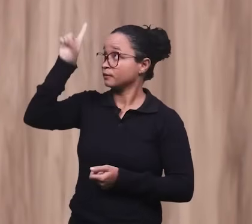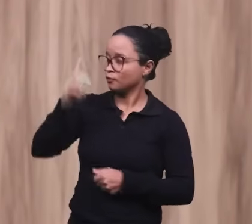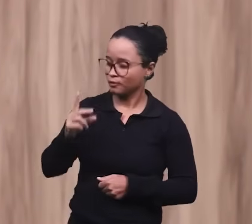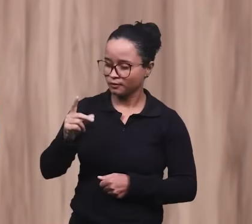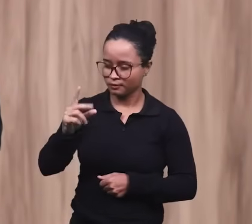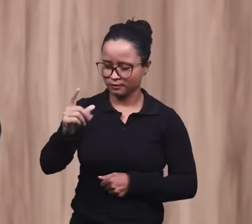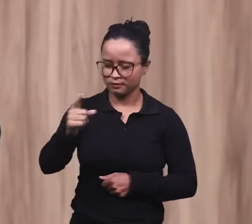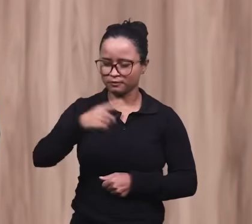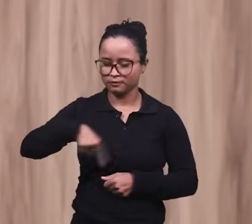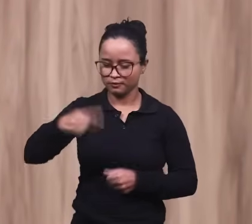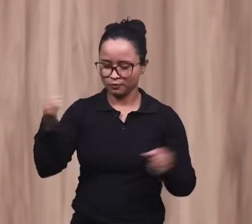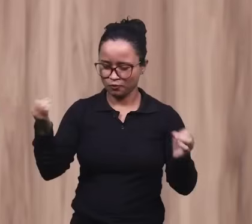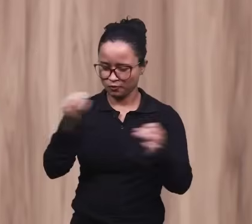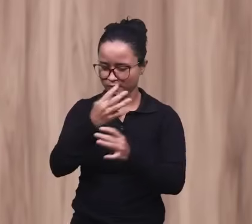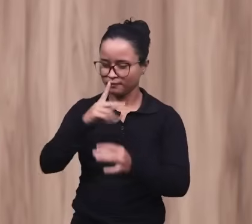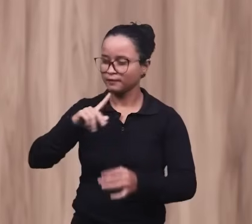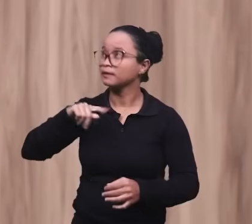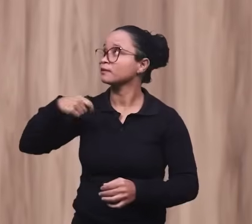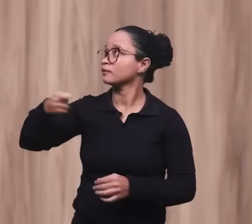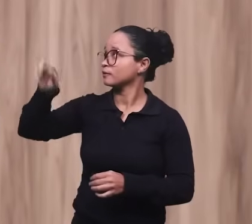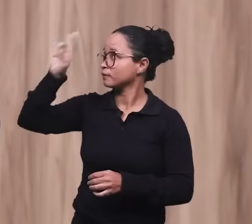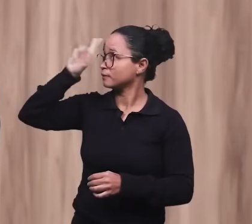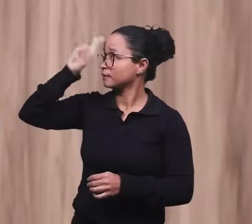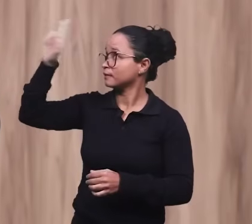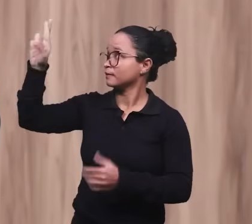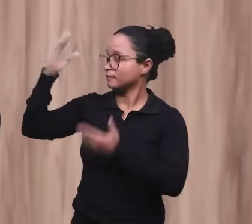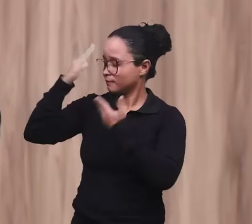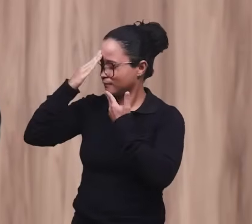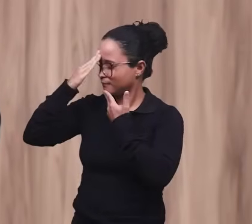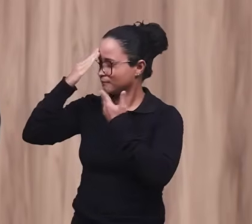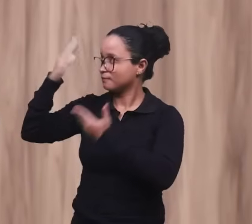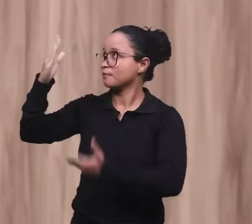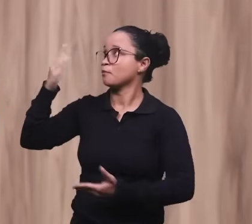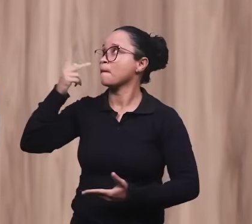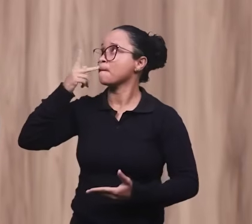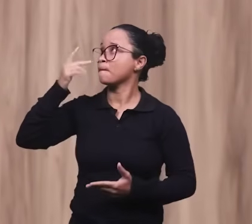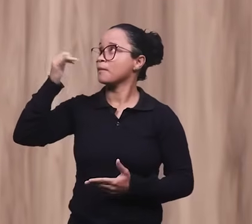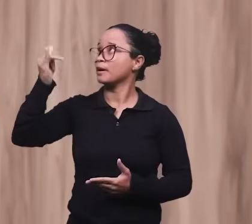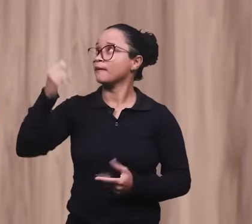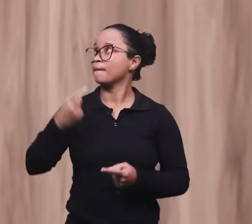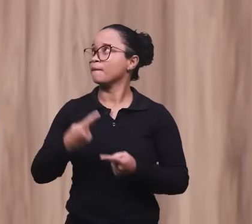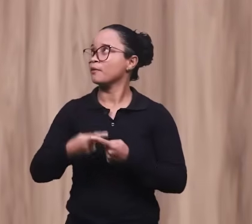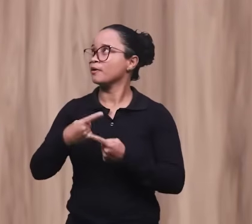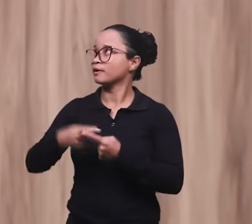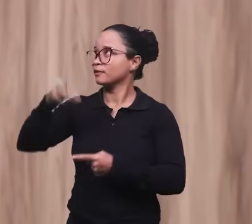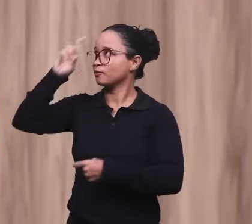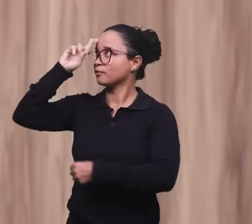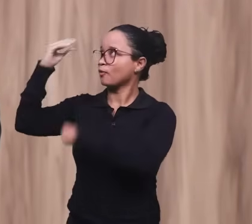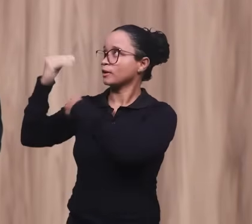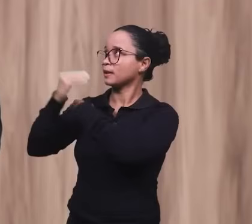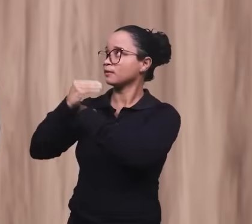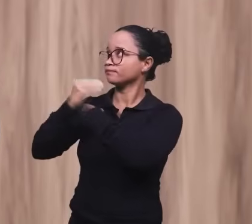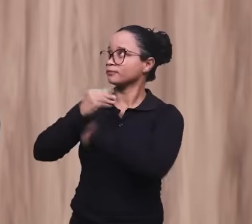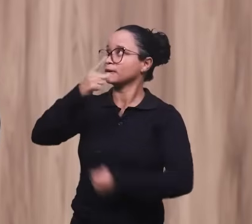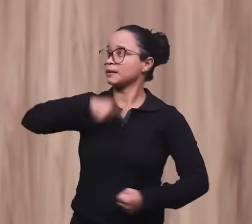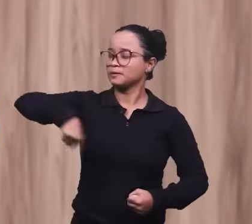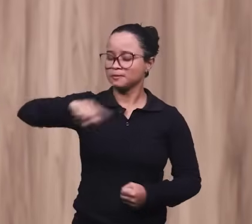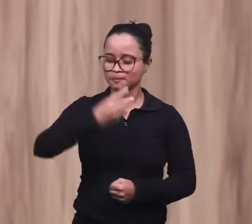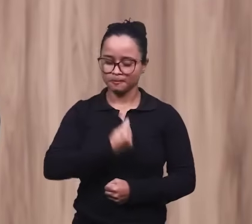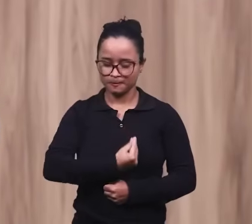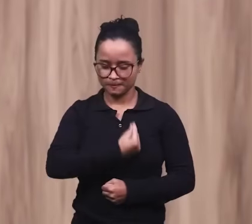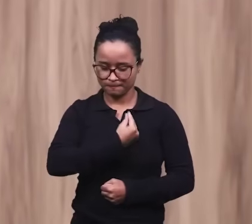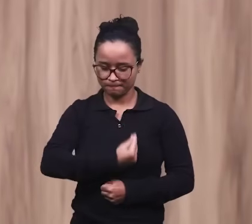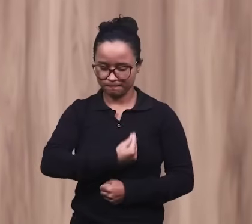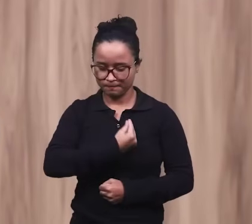glorificar o Teu santo nome. Te bendizemos, Pai, porque de nós tem cuidado o Senhor. Te